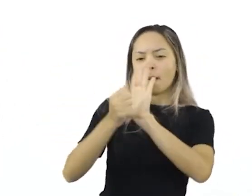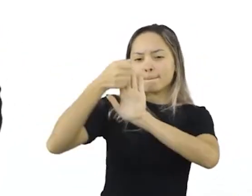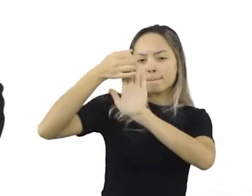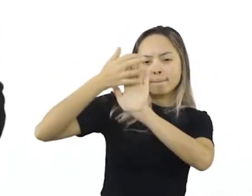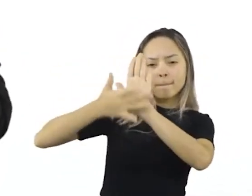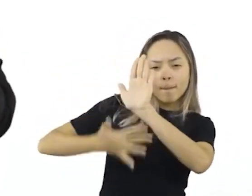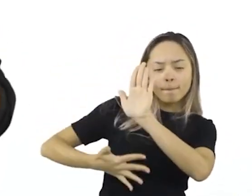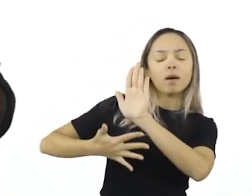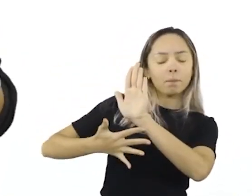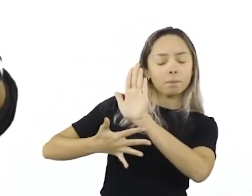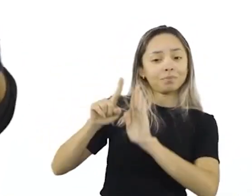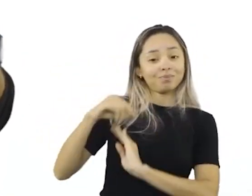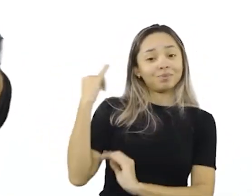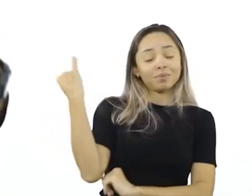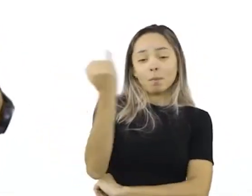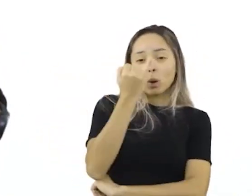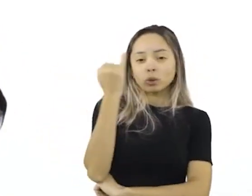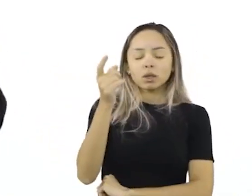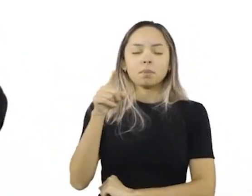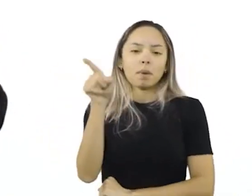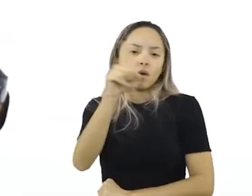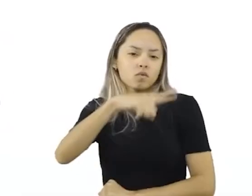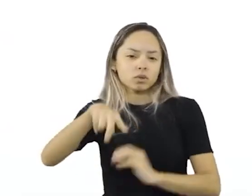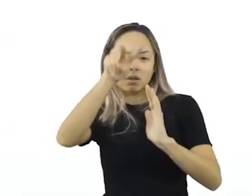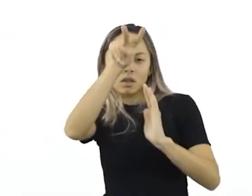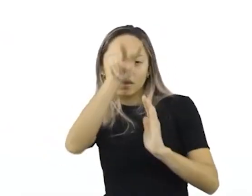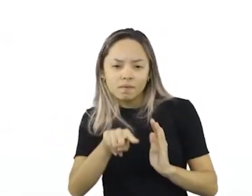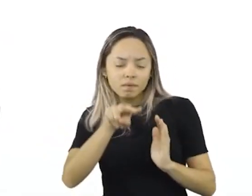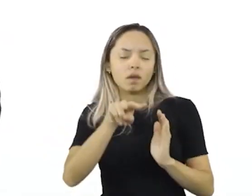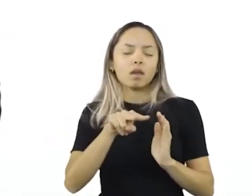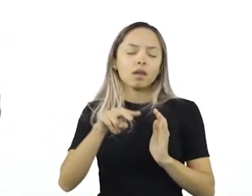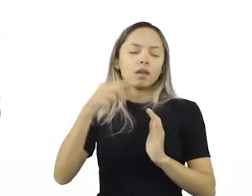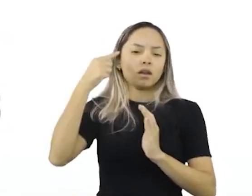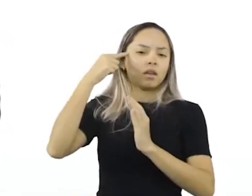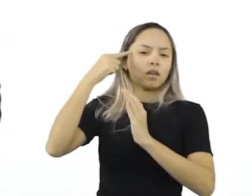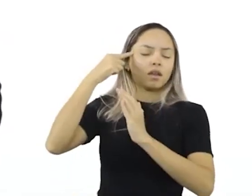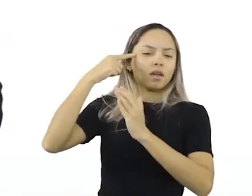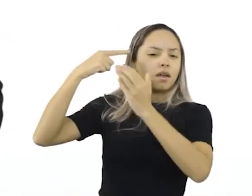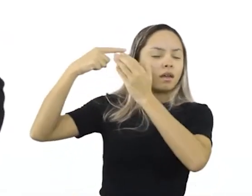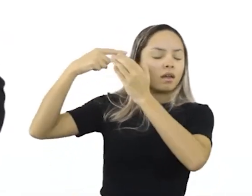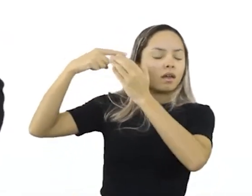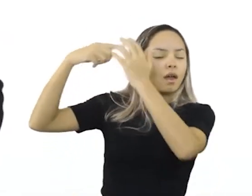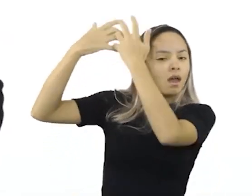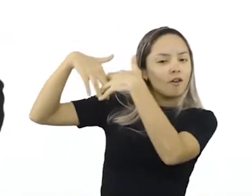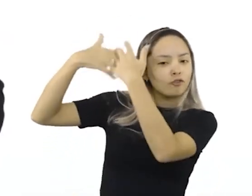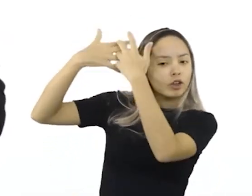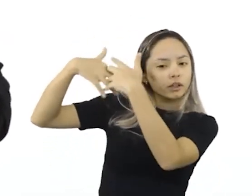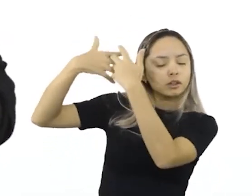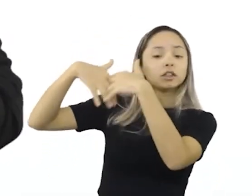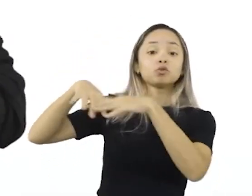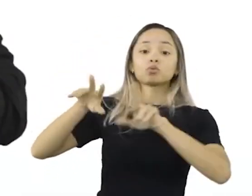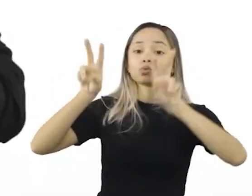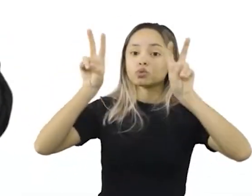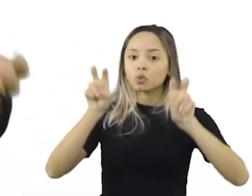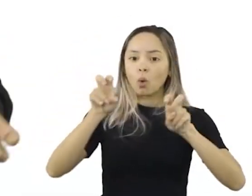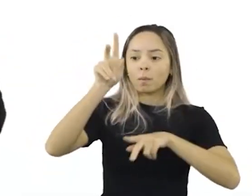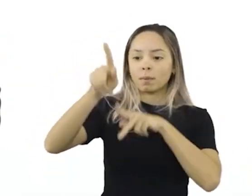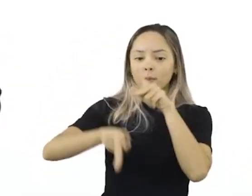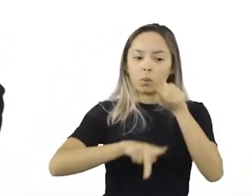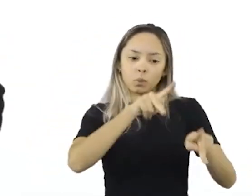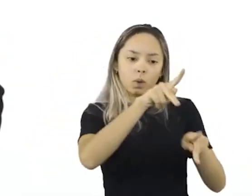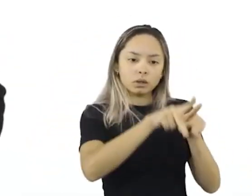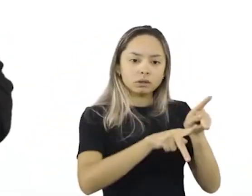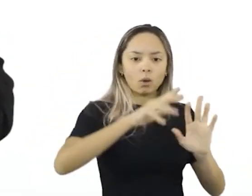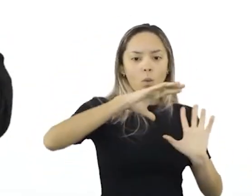aparecendo aí na tela. São dados super importantes para a gente refletir sobre a condição desses povos